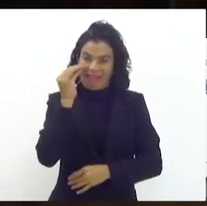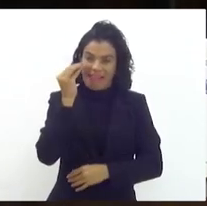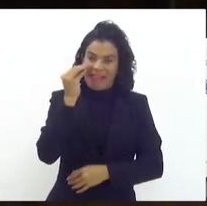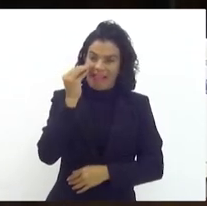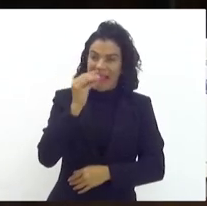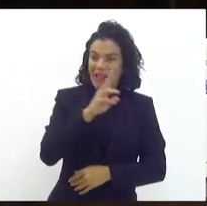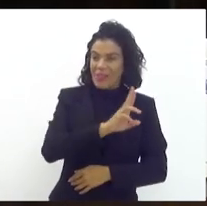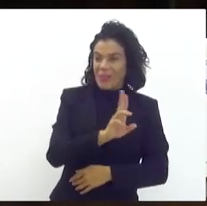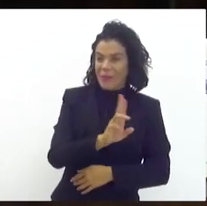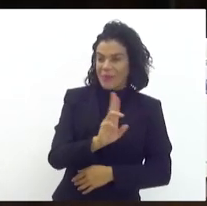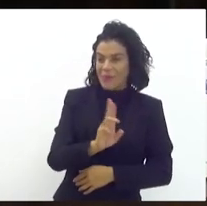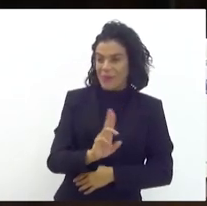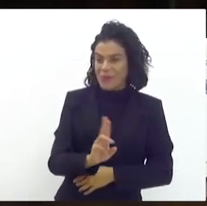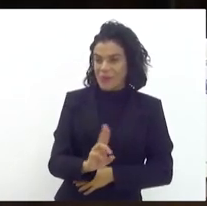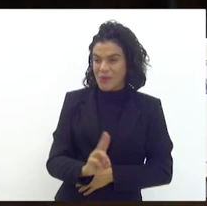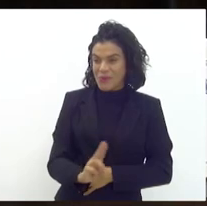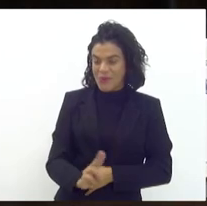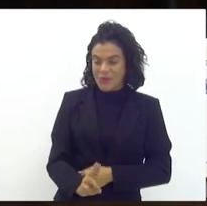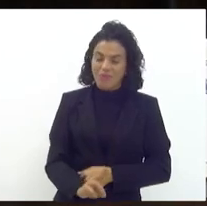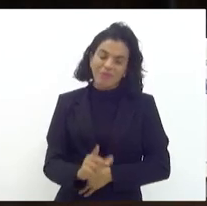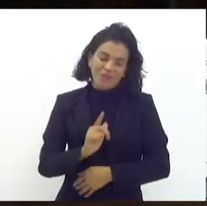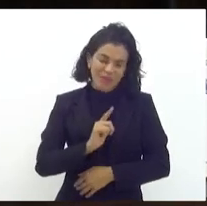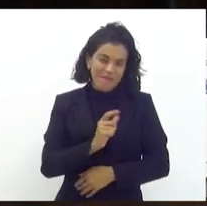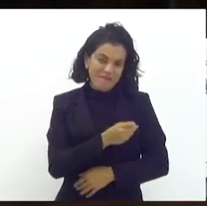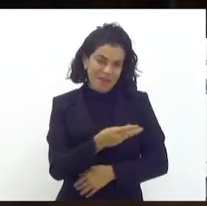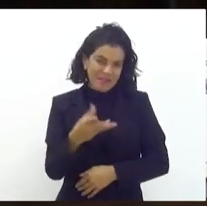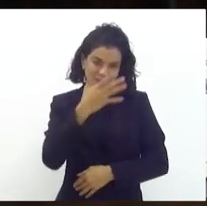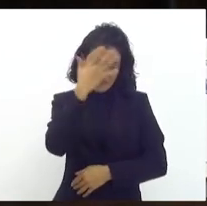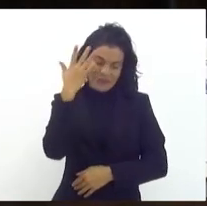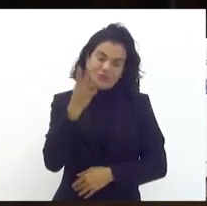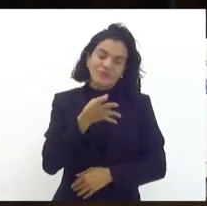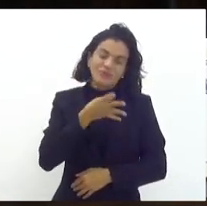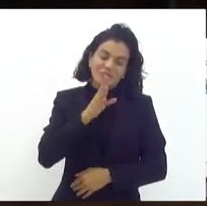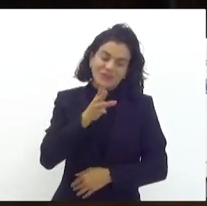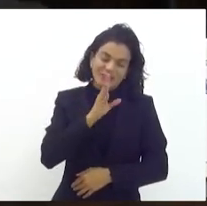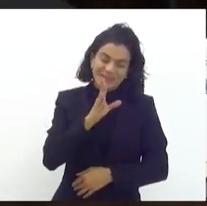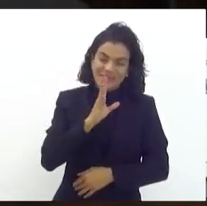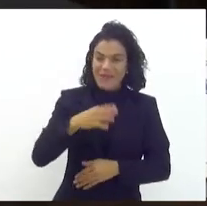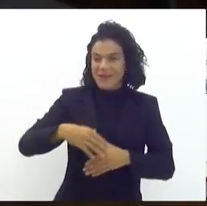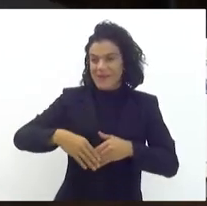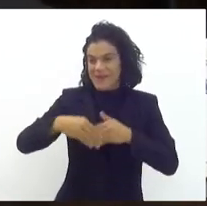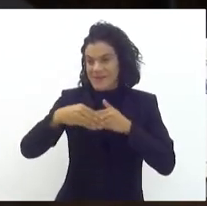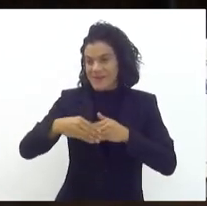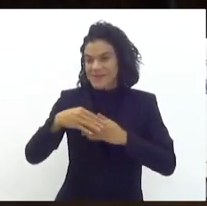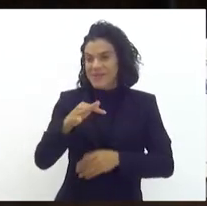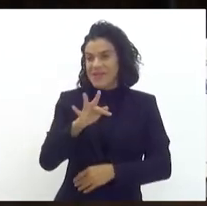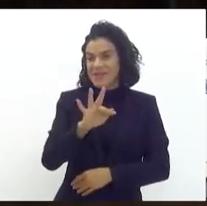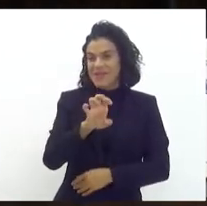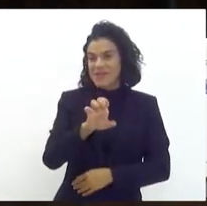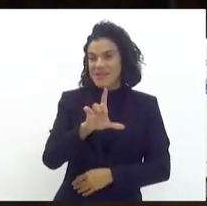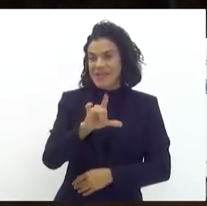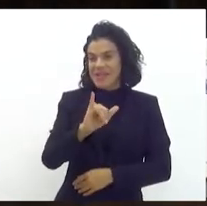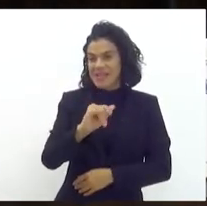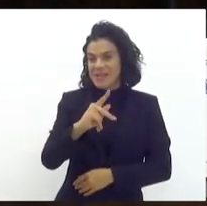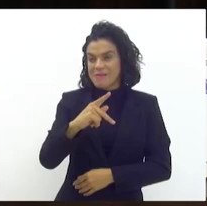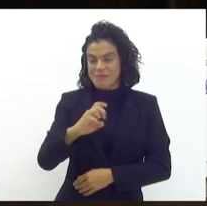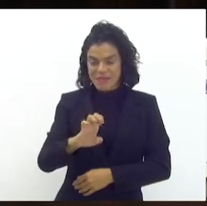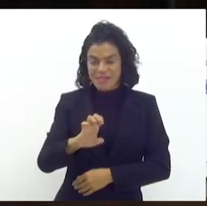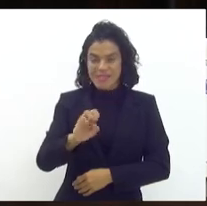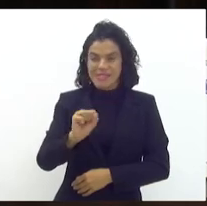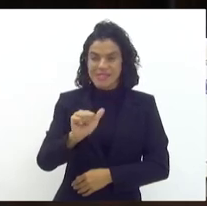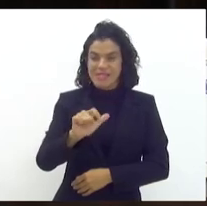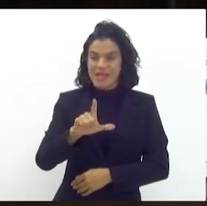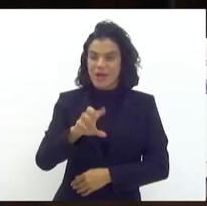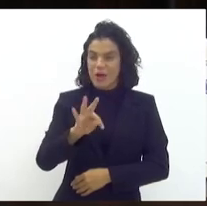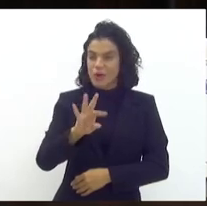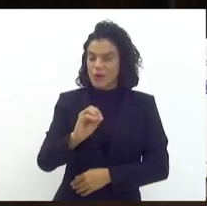porque tem muita gente aqui conhecida então cumprimentar o Felipe salto que